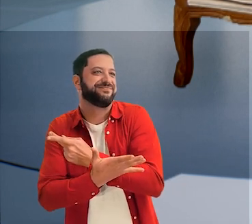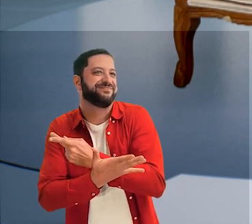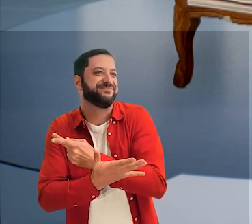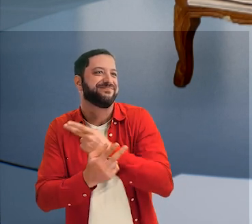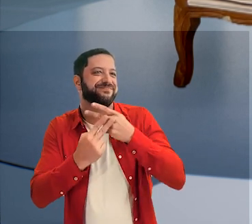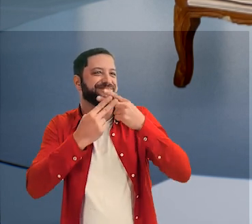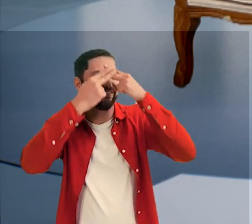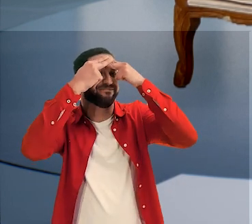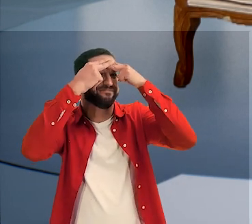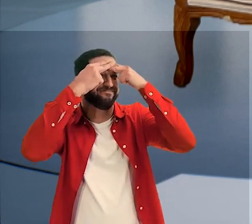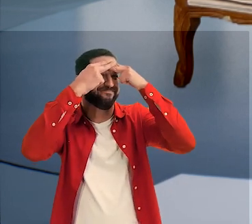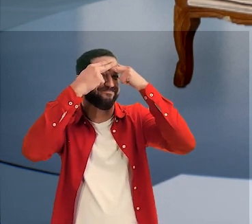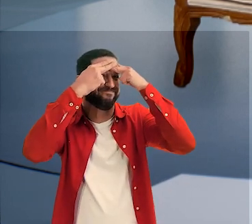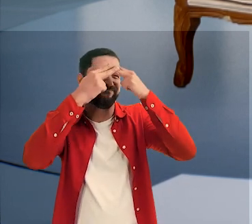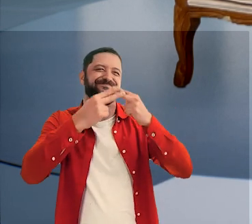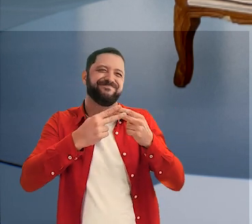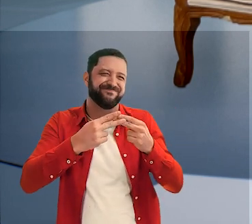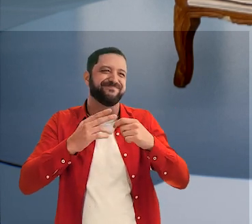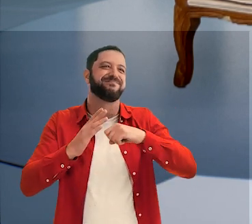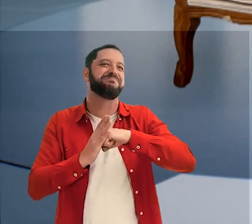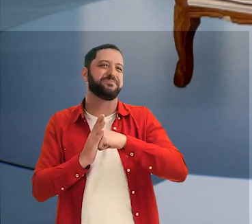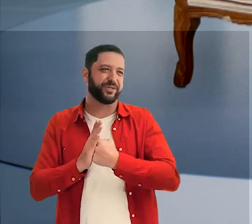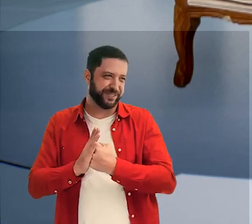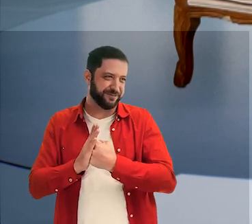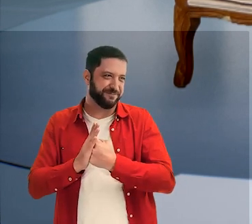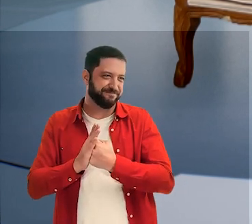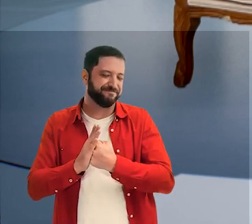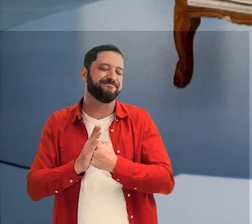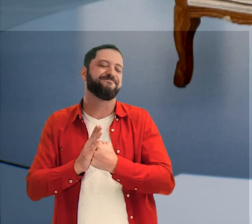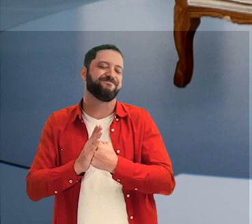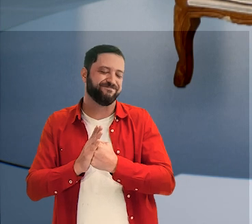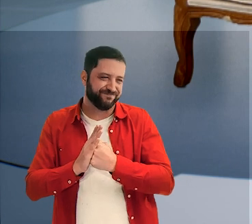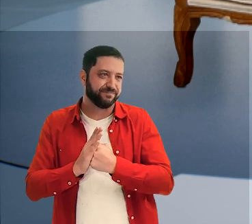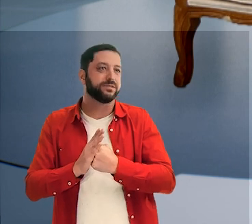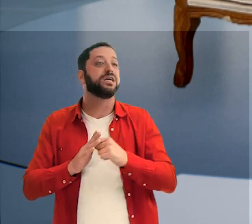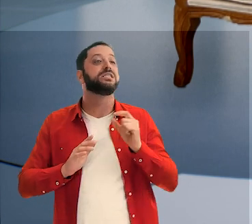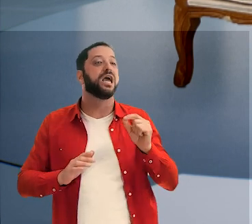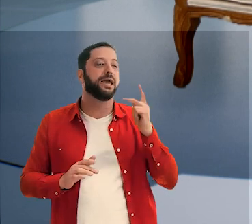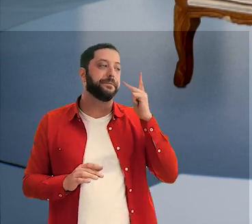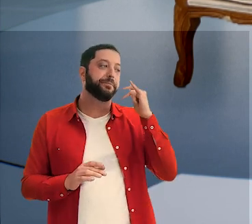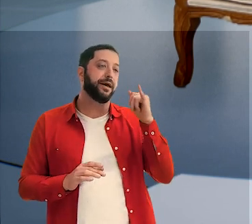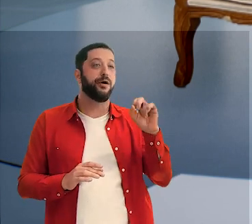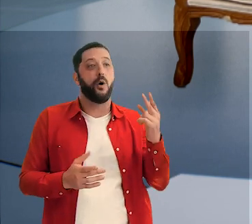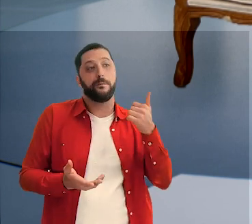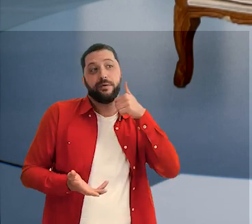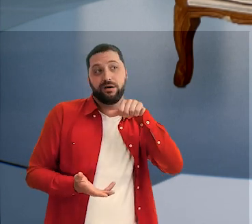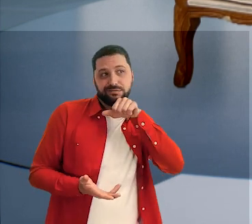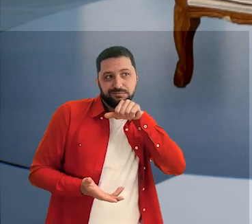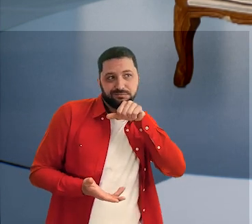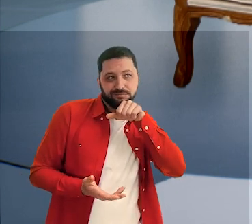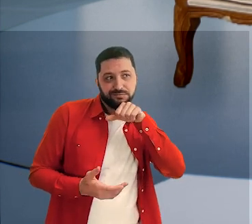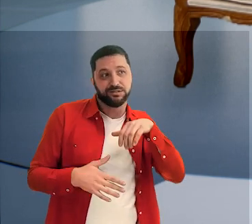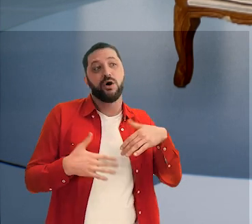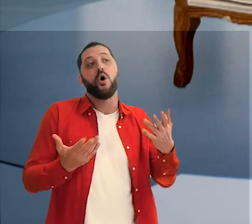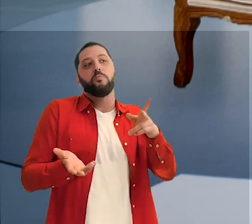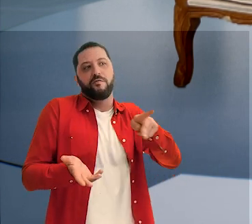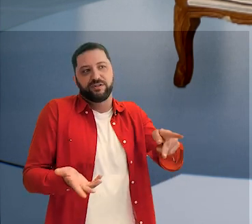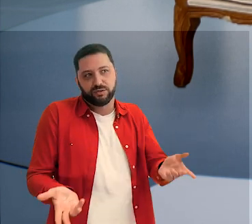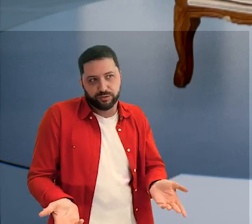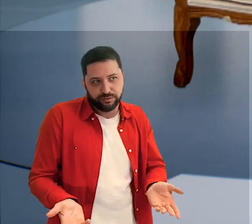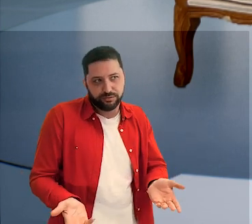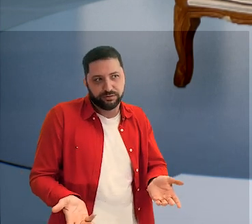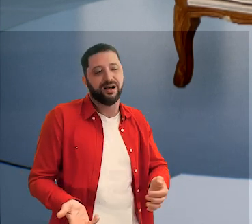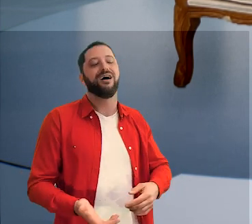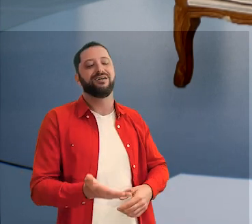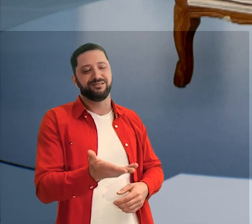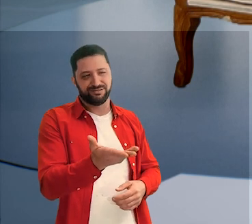um evento, houve um trauma e houve um bloqueio. Que veio através de um pai ou de uma mãe, ou de um professor. Sobre a criança.